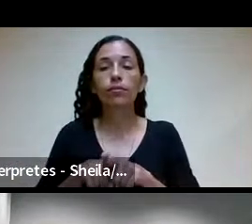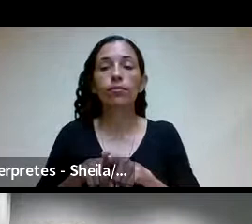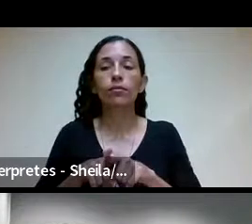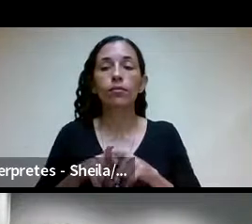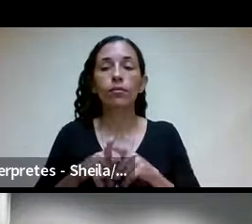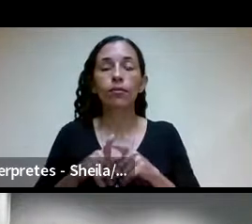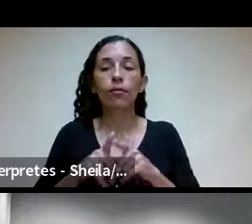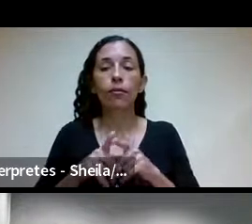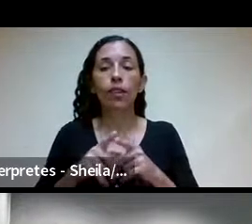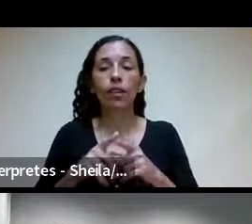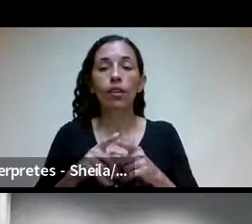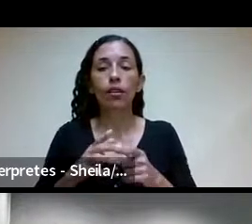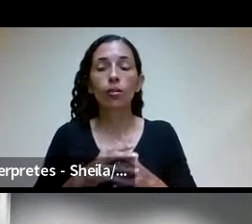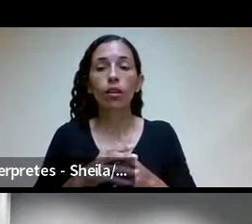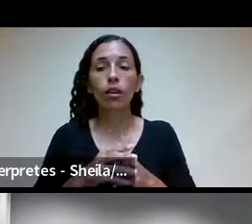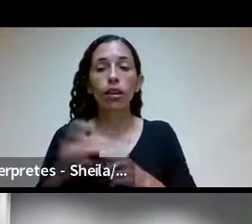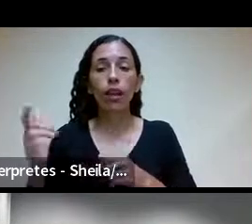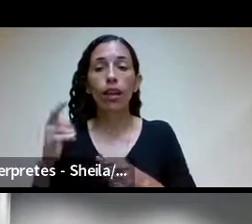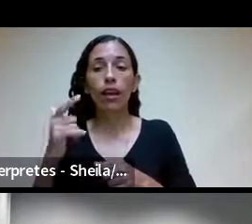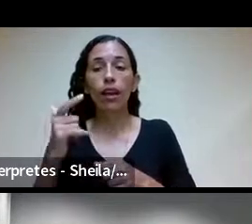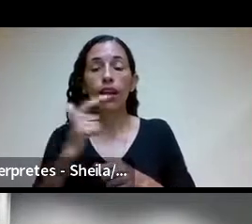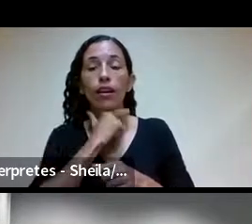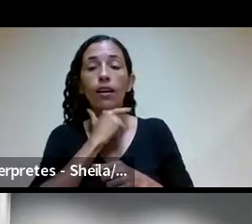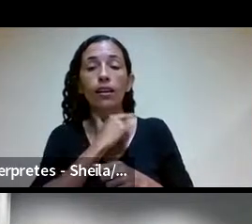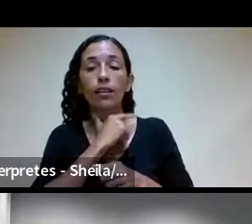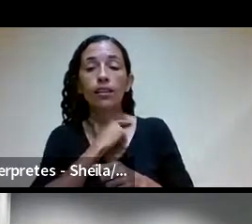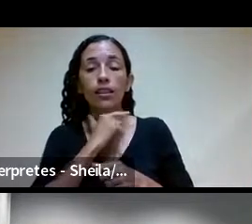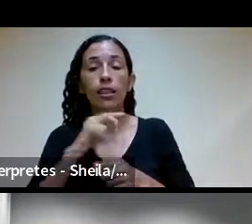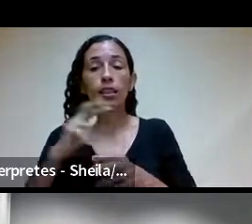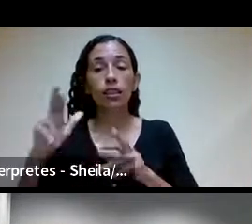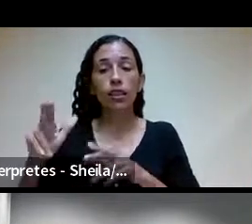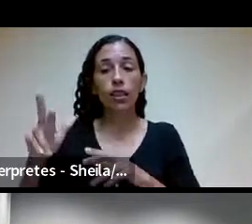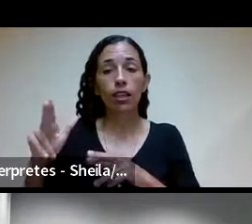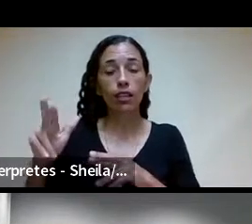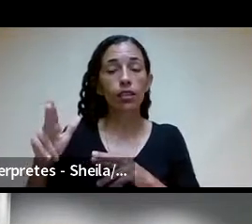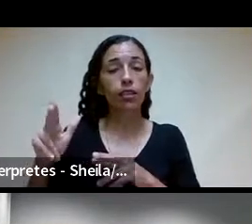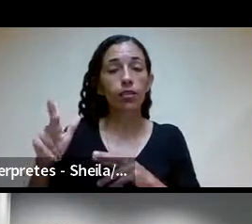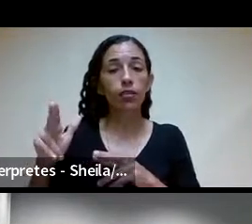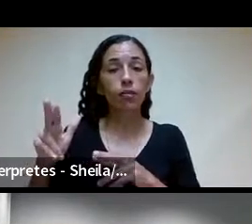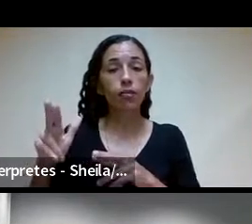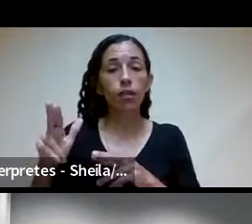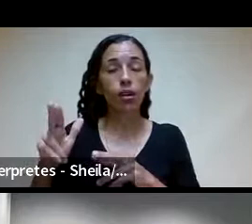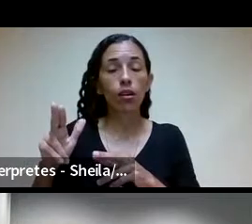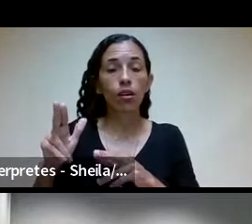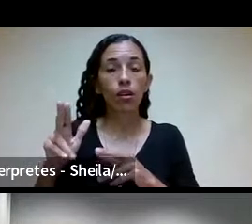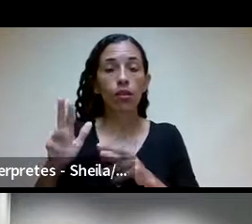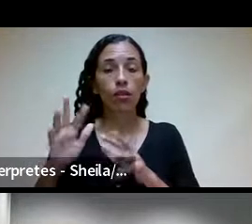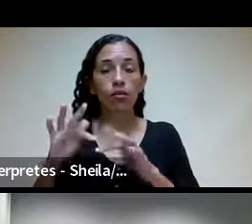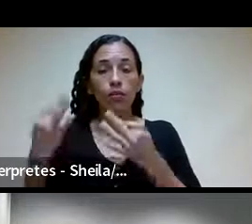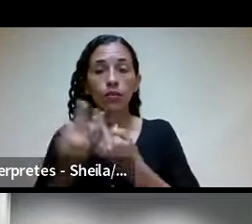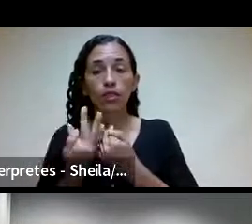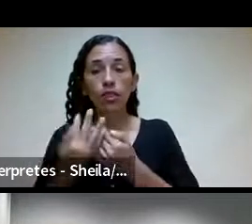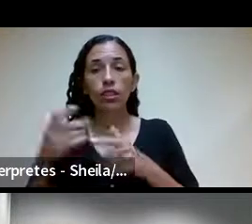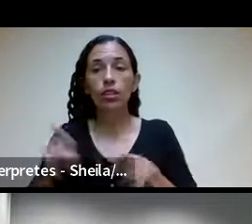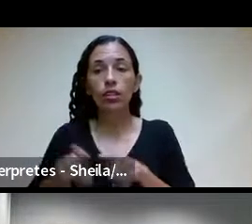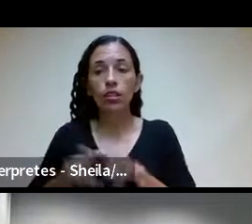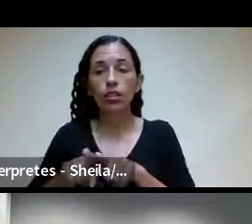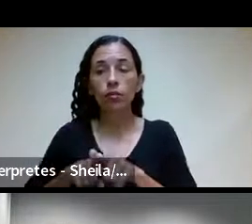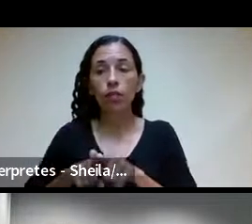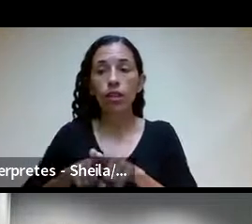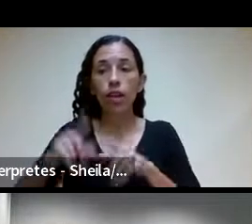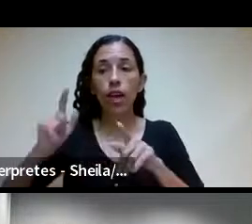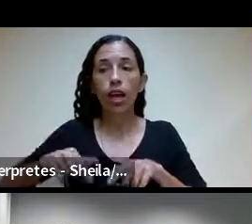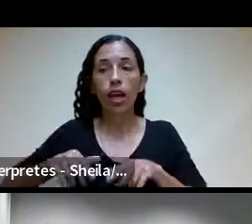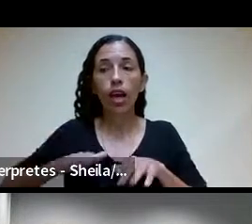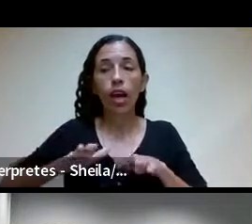da candidata dita laranja. Terceiro, a declaração por parte de Tica Costureira de apoio político a outro candidato ao